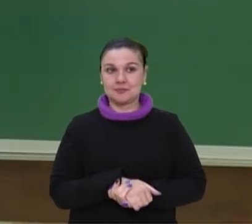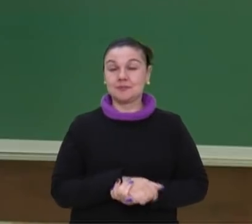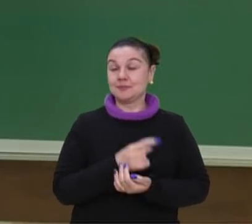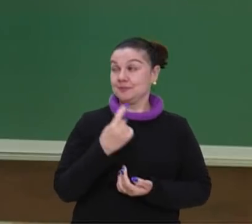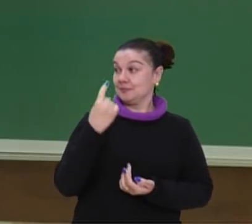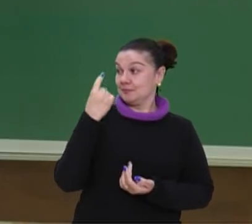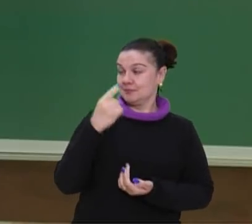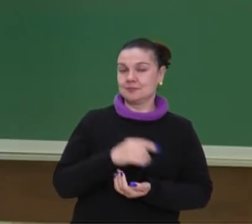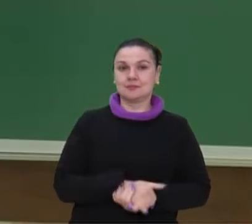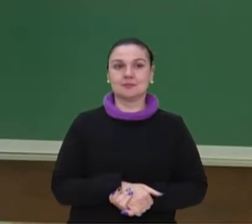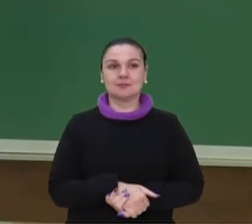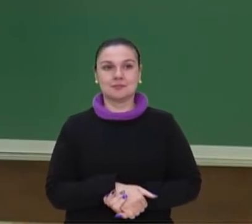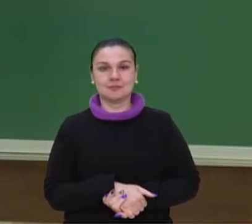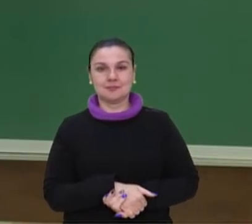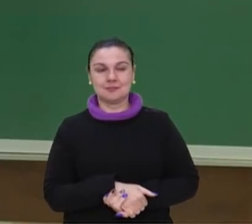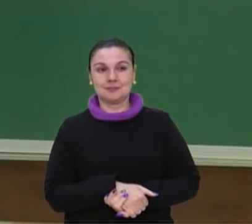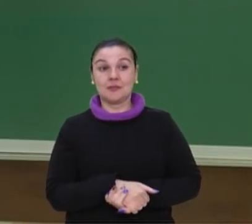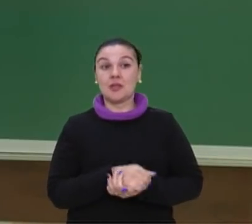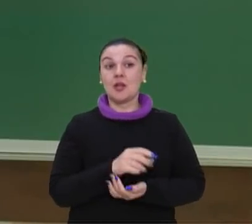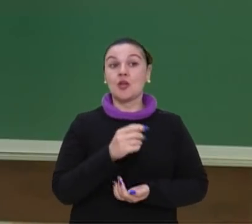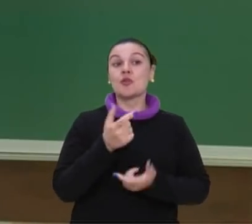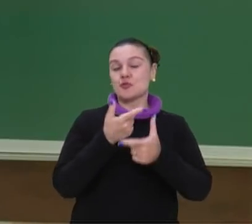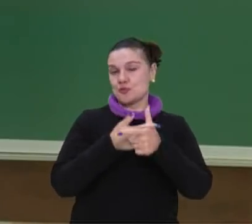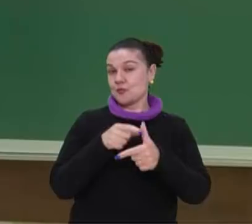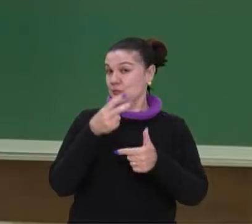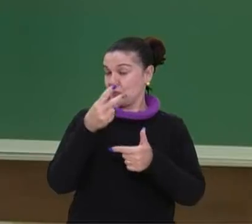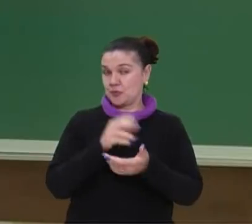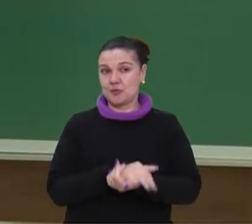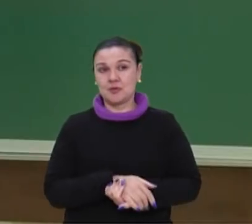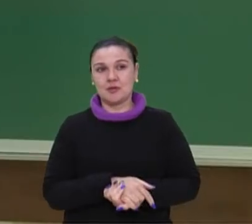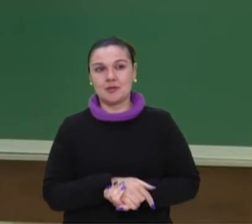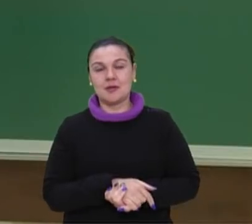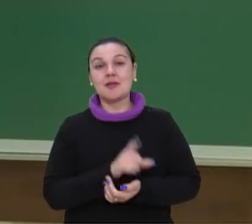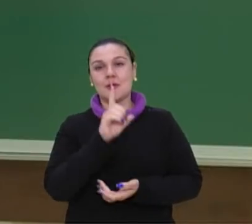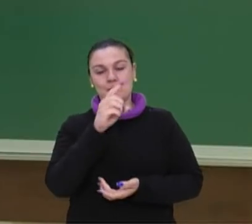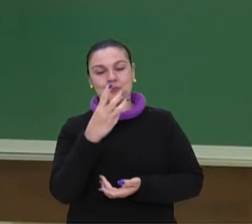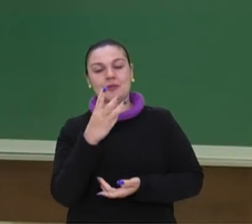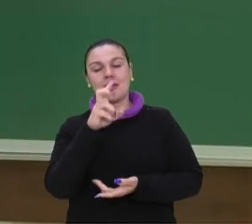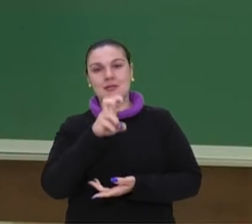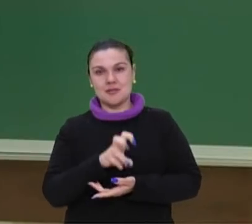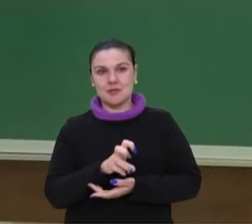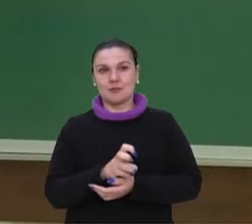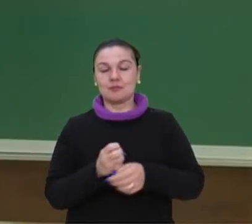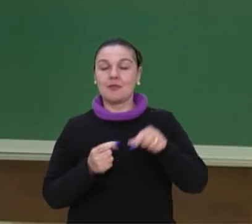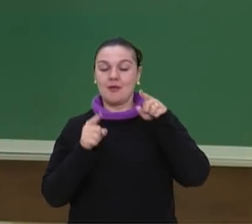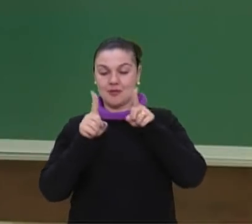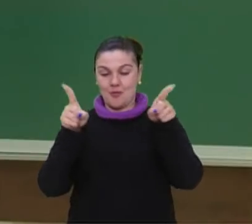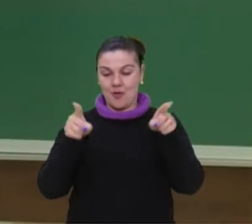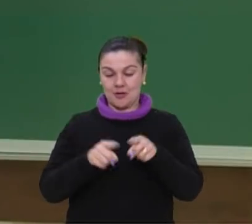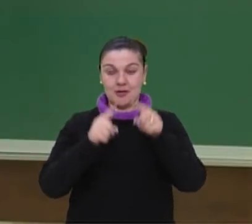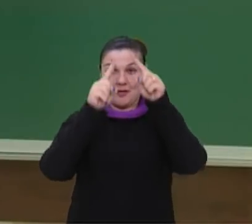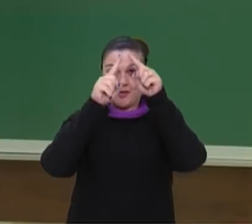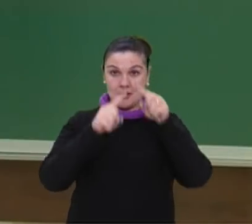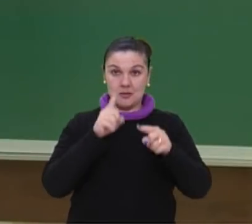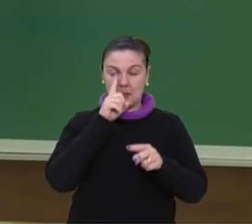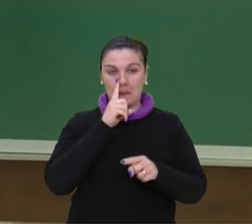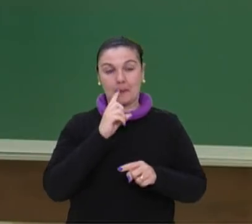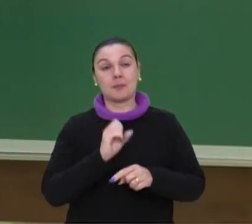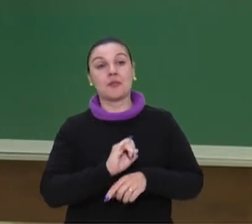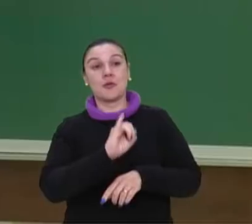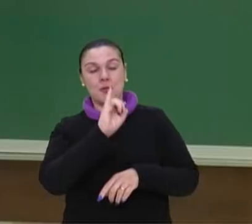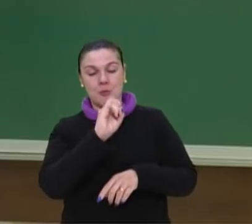né? 2i igual a 270, divididos por 2, deu realmente os 135 graus. Então, o i